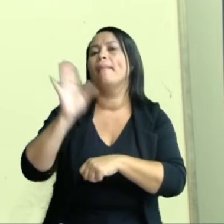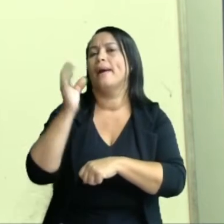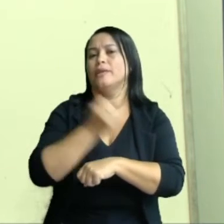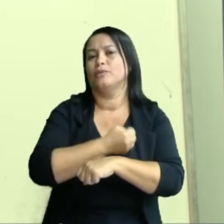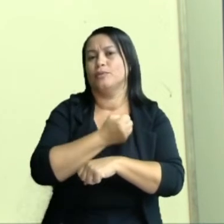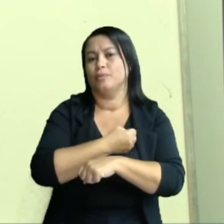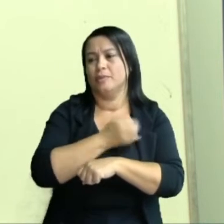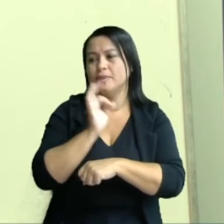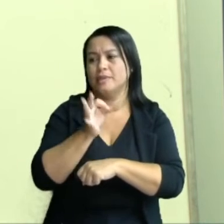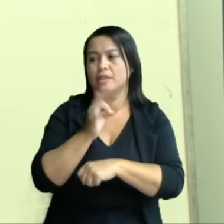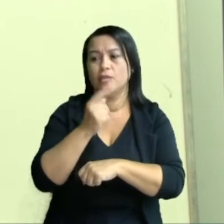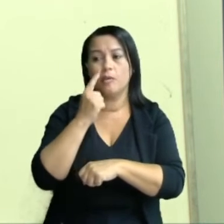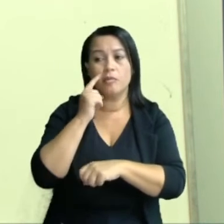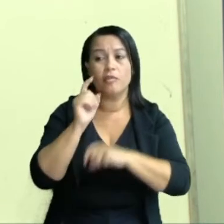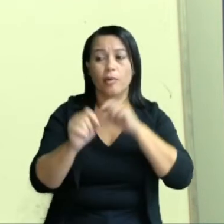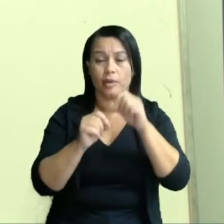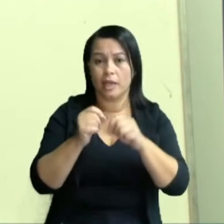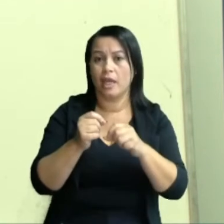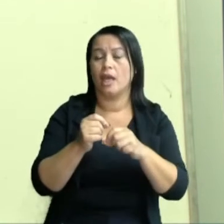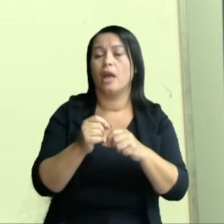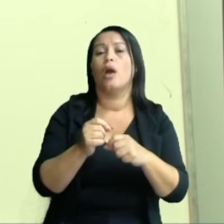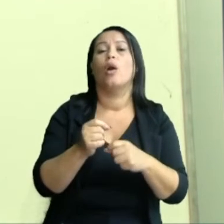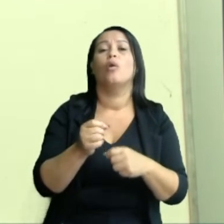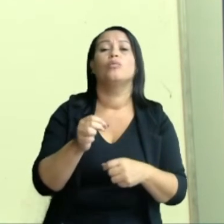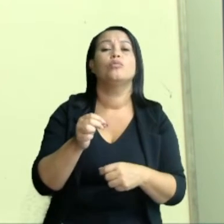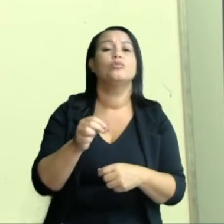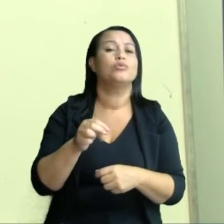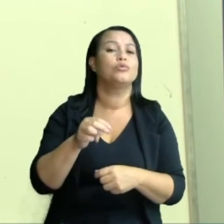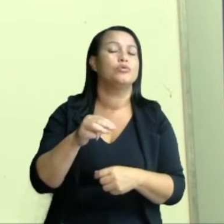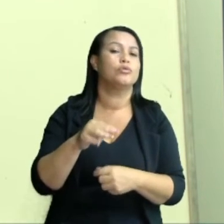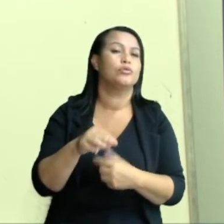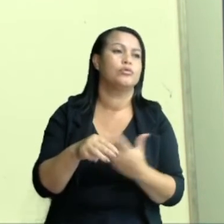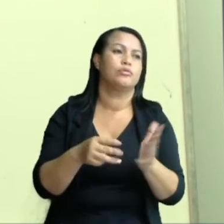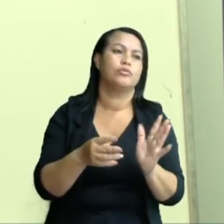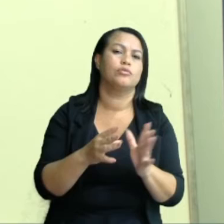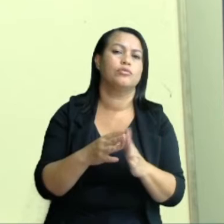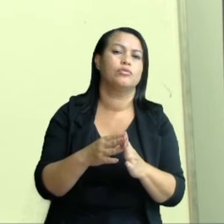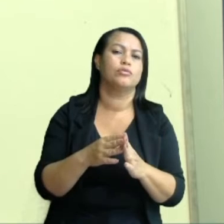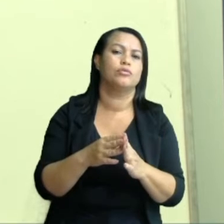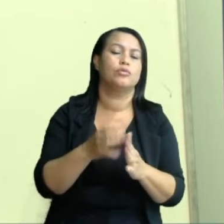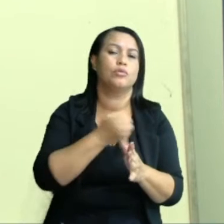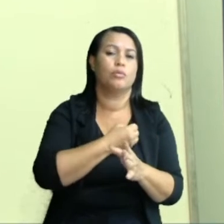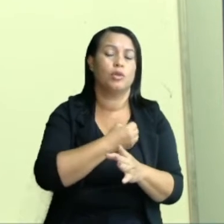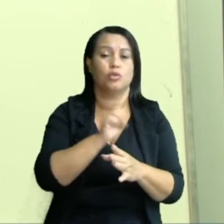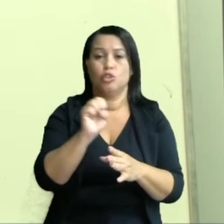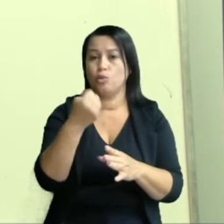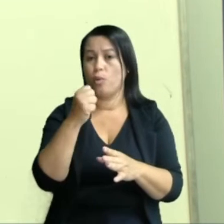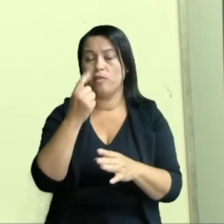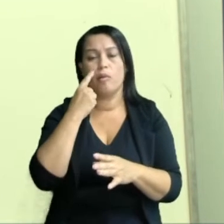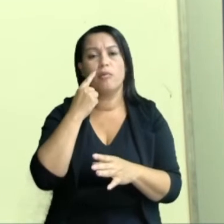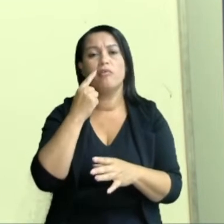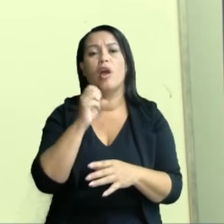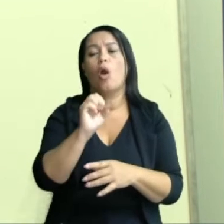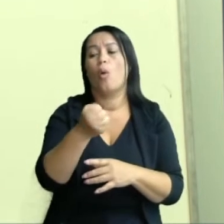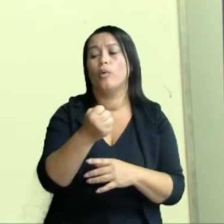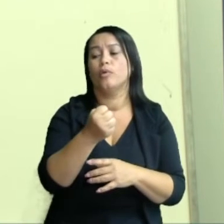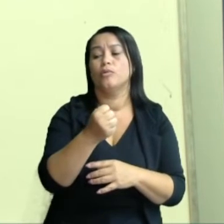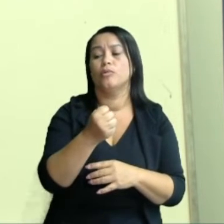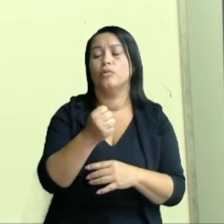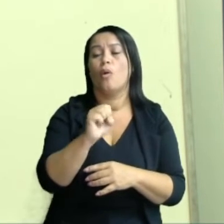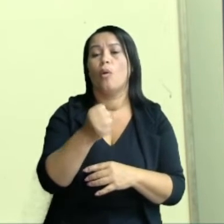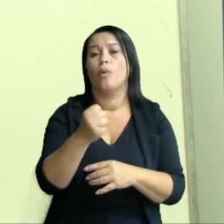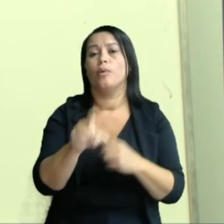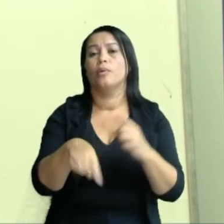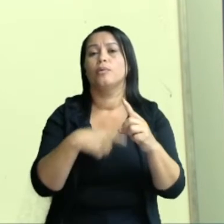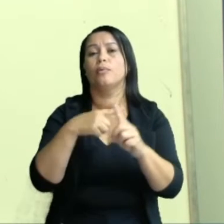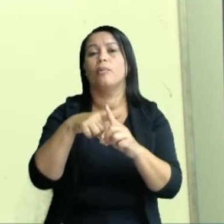números, né? Vamos agora para os múltiplos de 8. Os múltiplos não, bem. Então, 8. 8